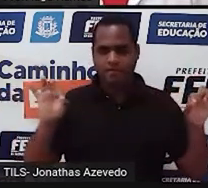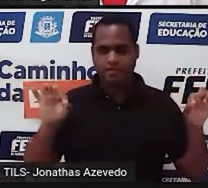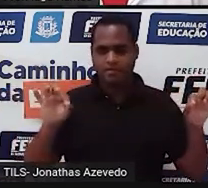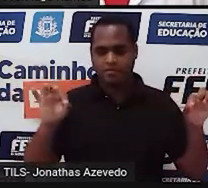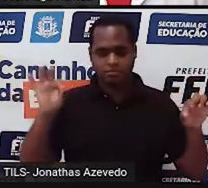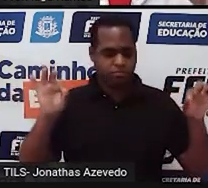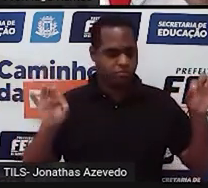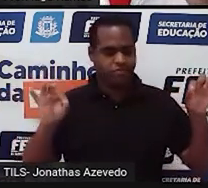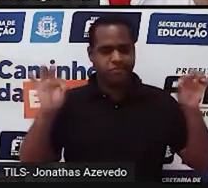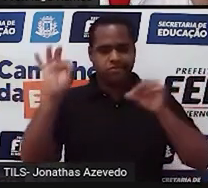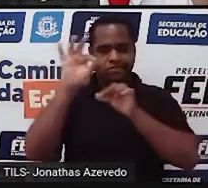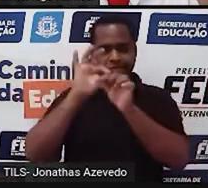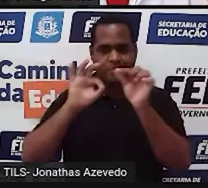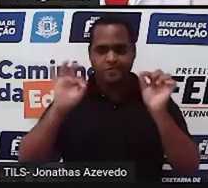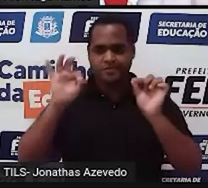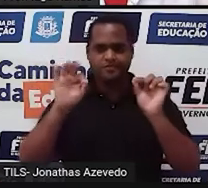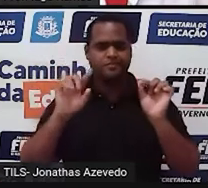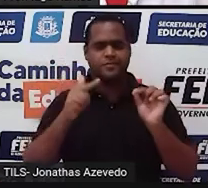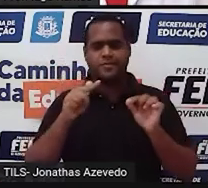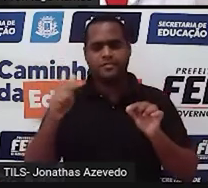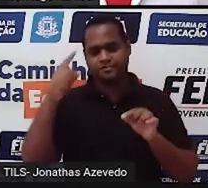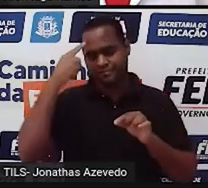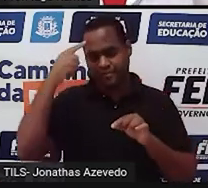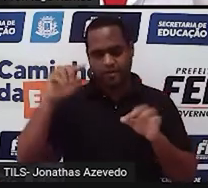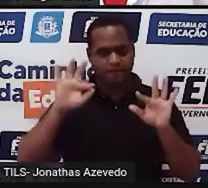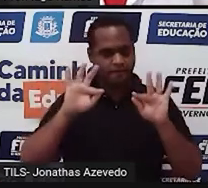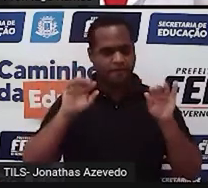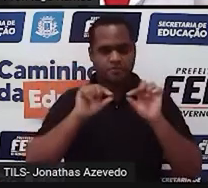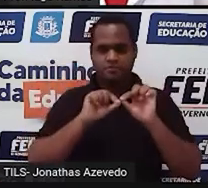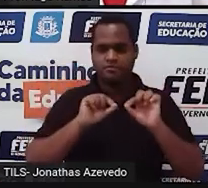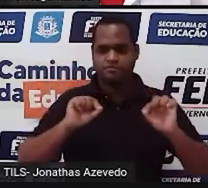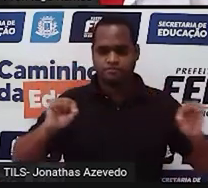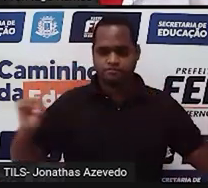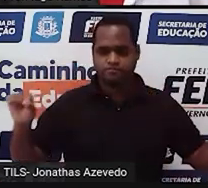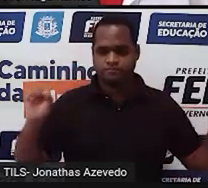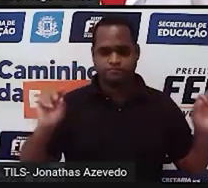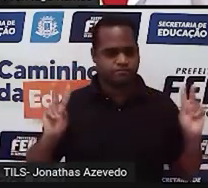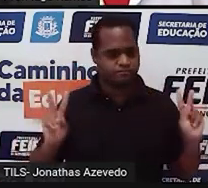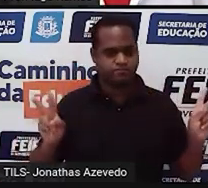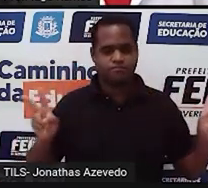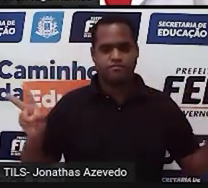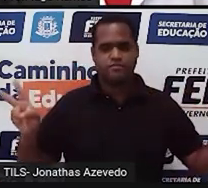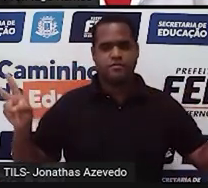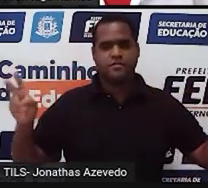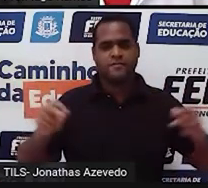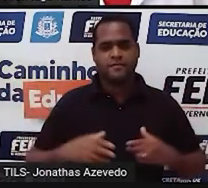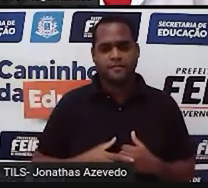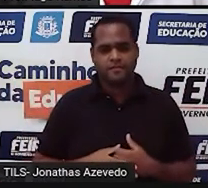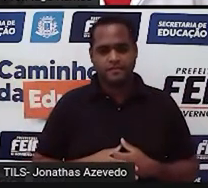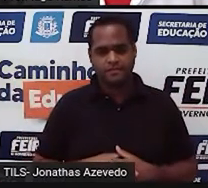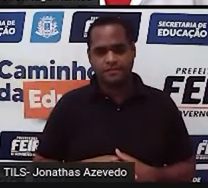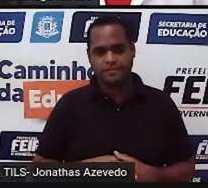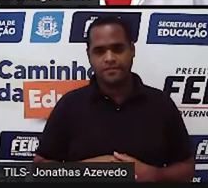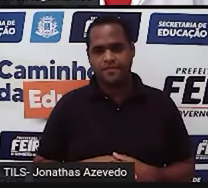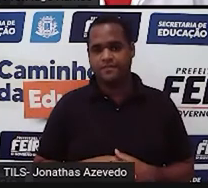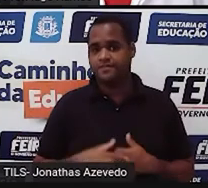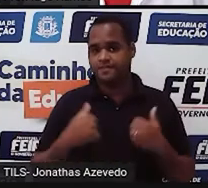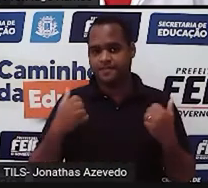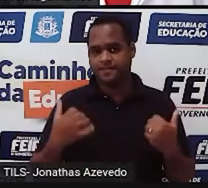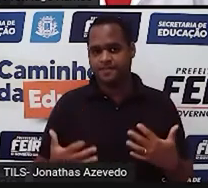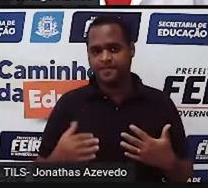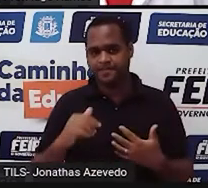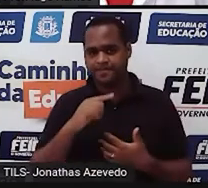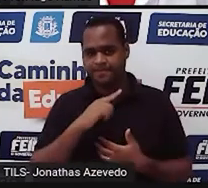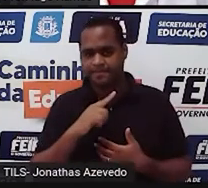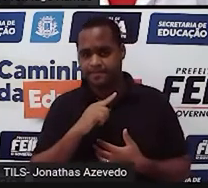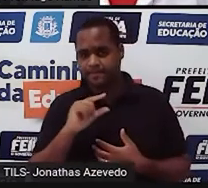curvas né por isso que ela fica infinita né são infinitos pontos tá bom e é isso aí